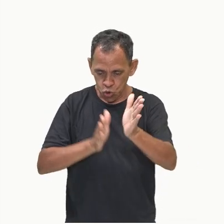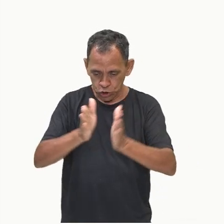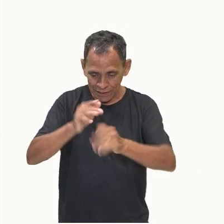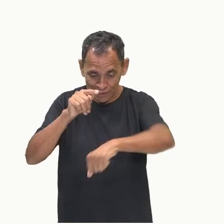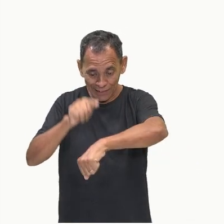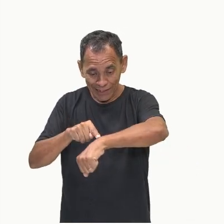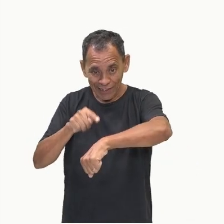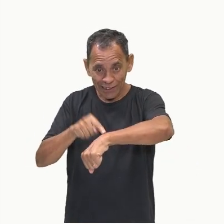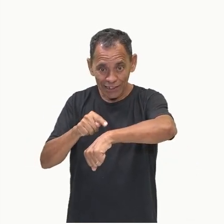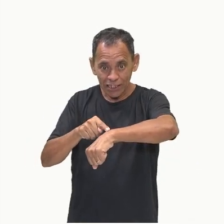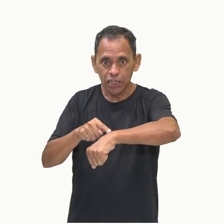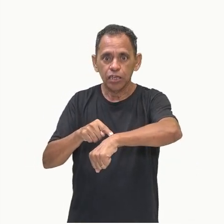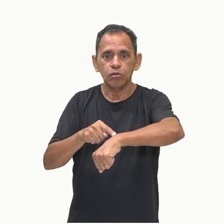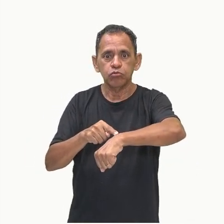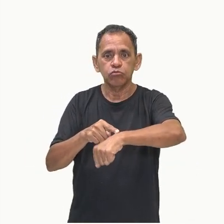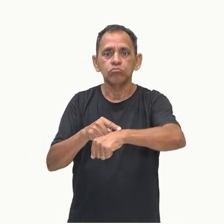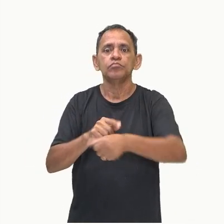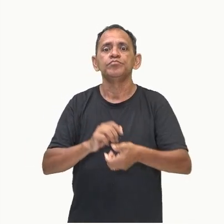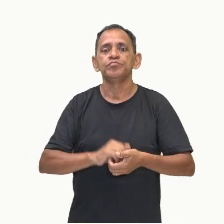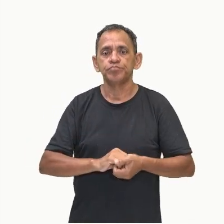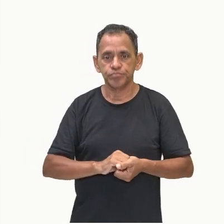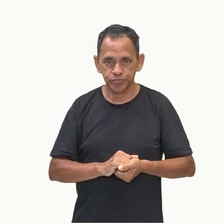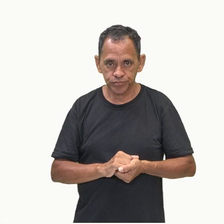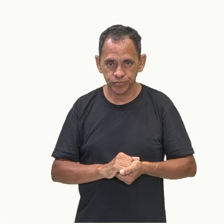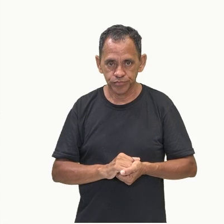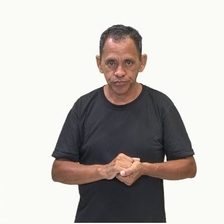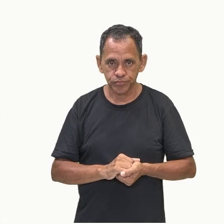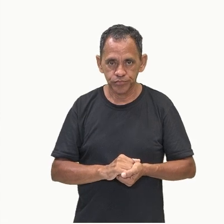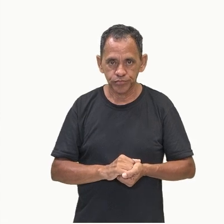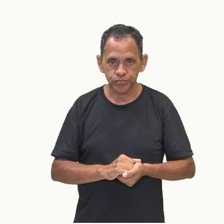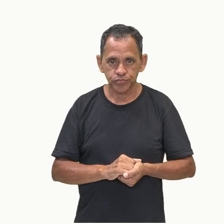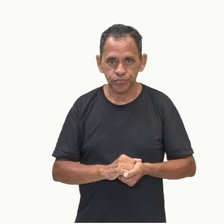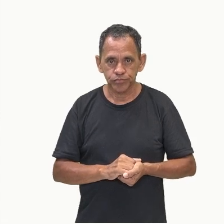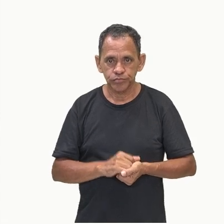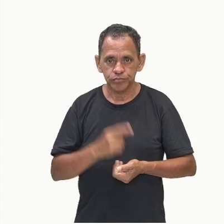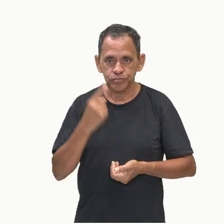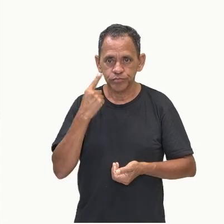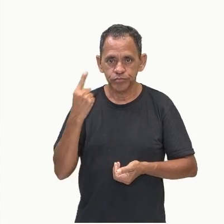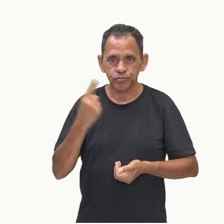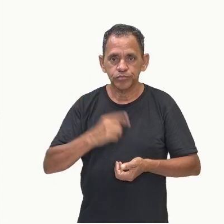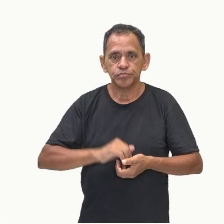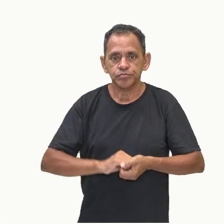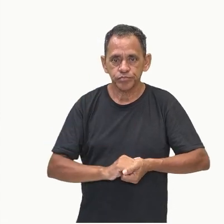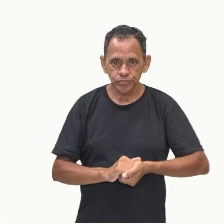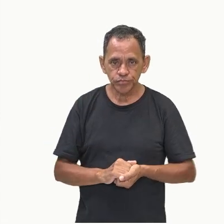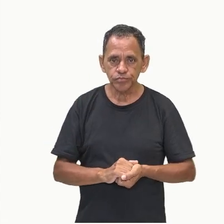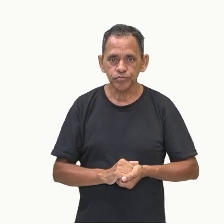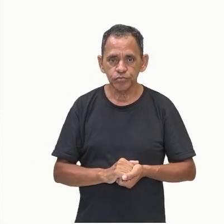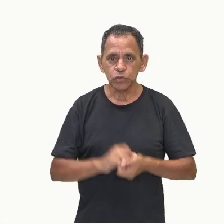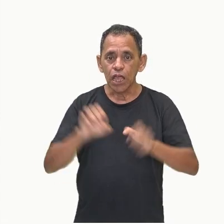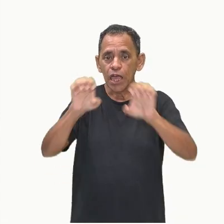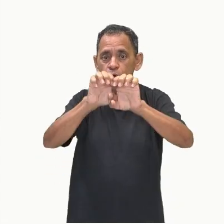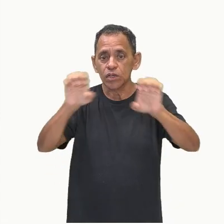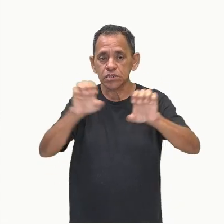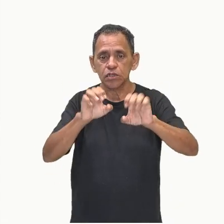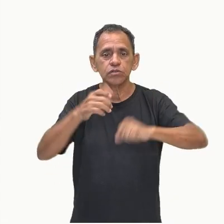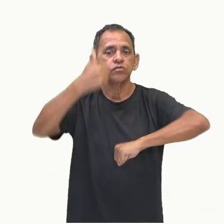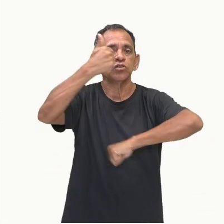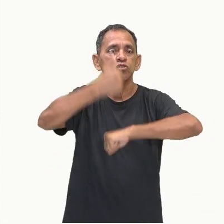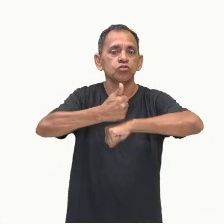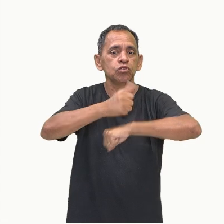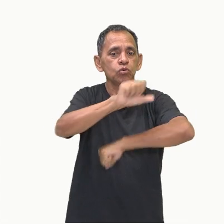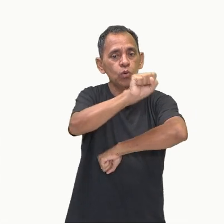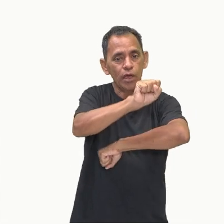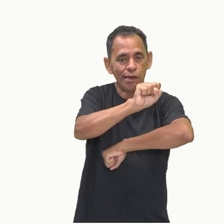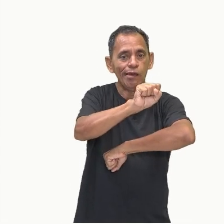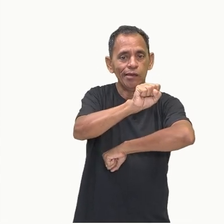espaços tu vai fazer o seguinte ó tu vai pegar essa equação aqui ó e no lugar do S tu vai colocar o